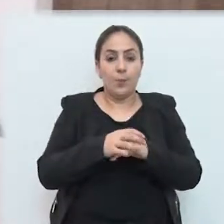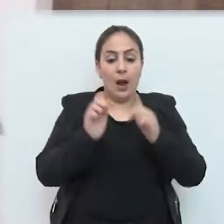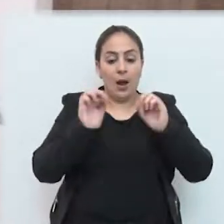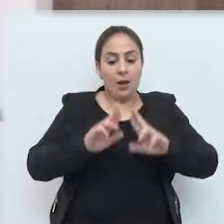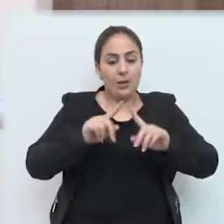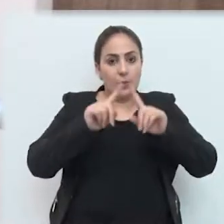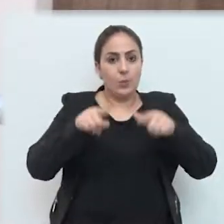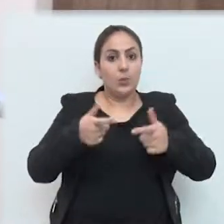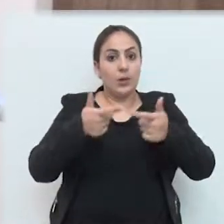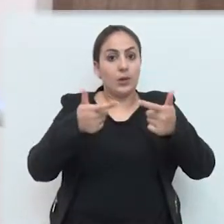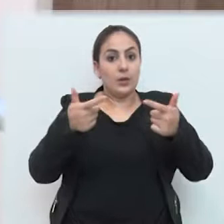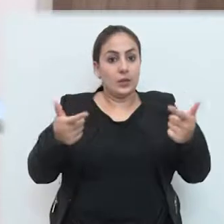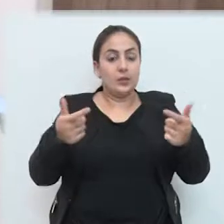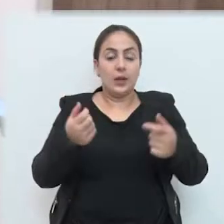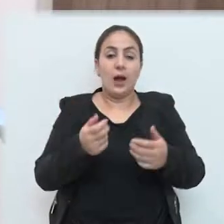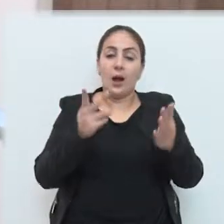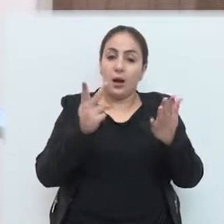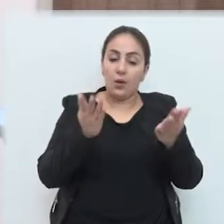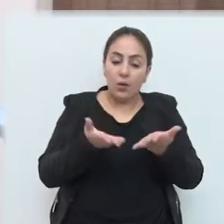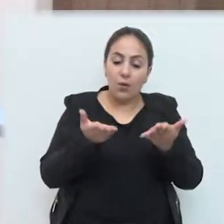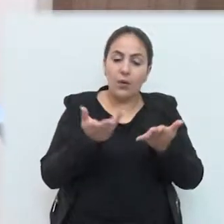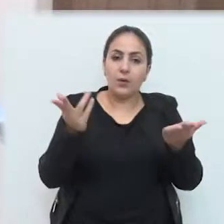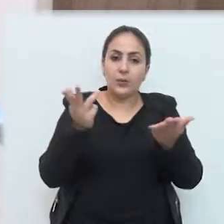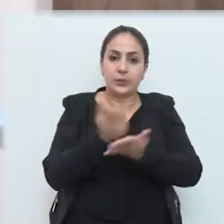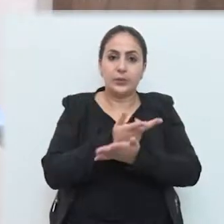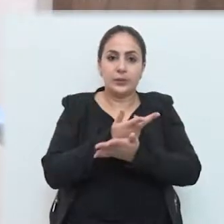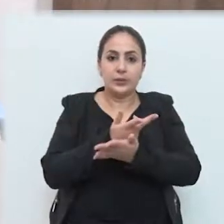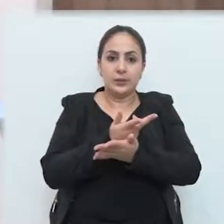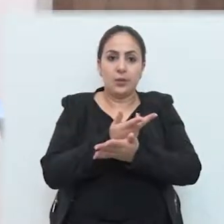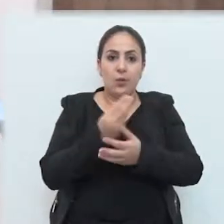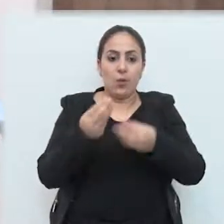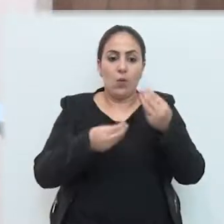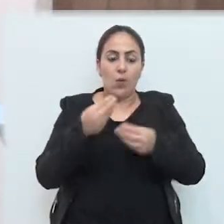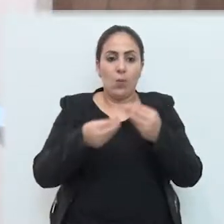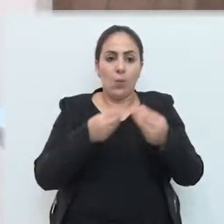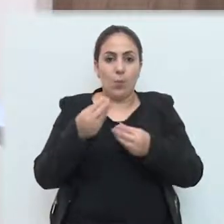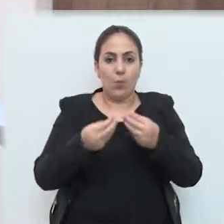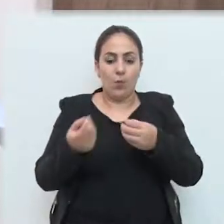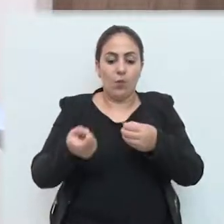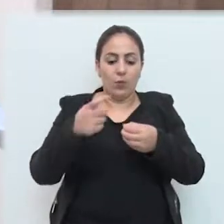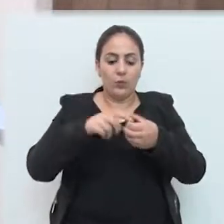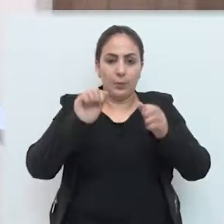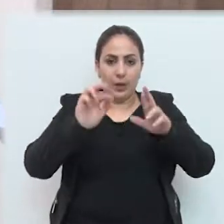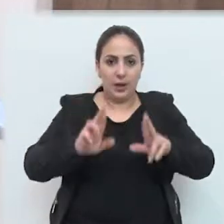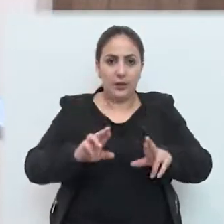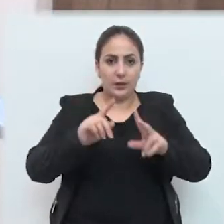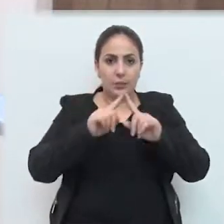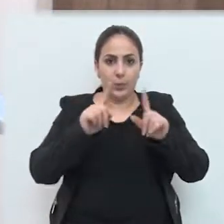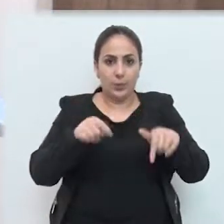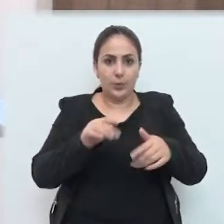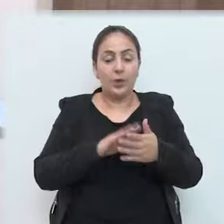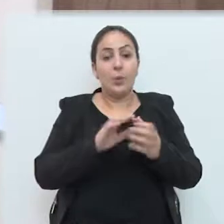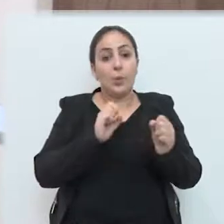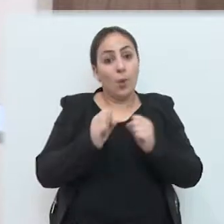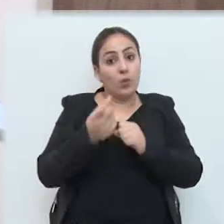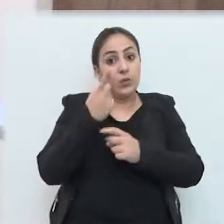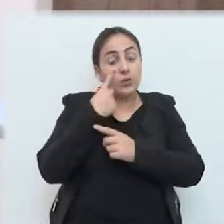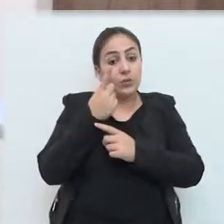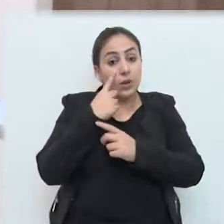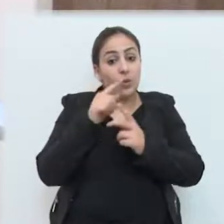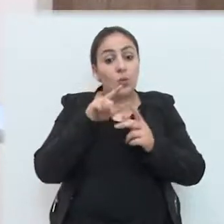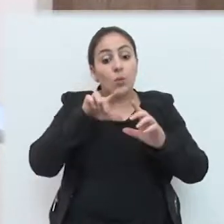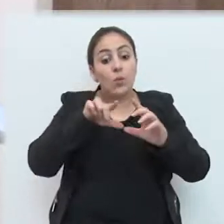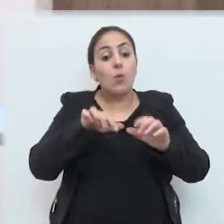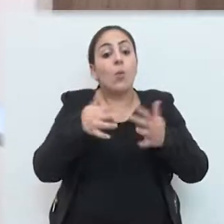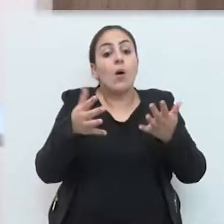hectares e que agora, ocorrendo a reversão para de novo o patrimônio público, possa ser aí dado uma nova destinação para um fim